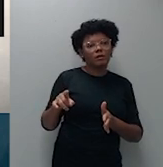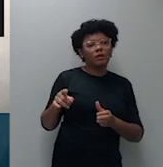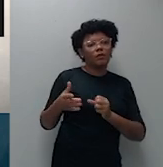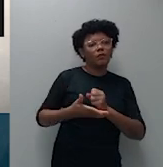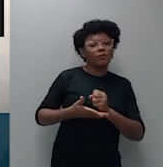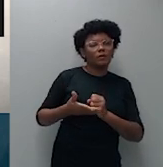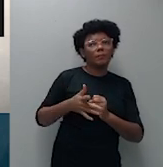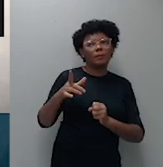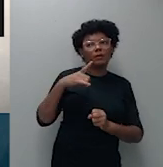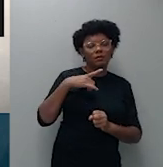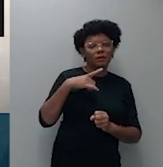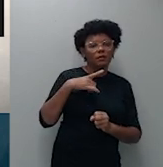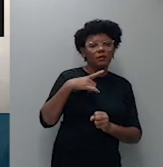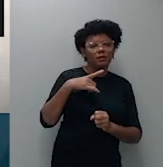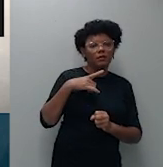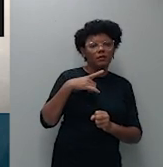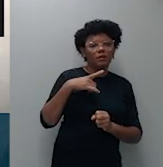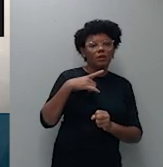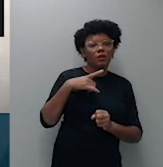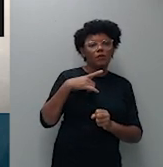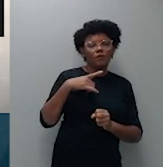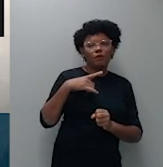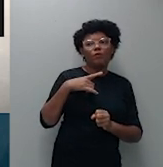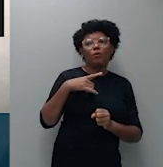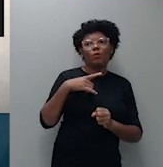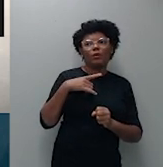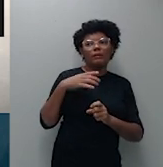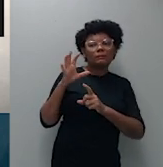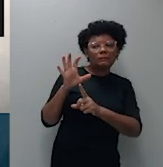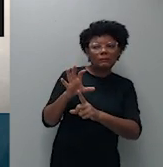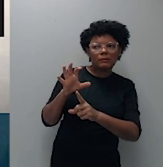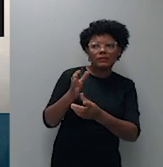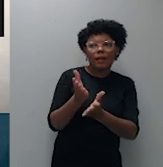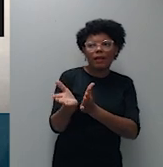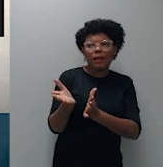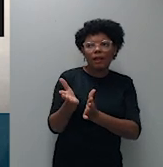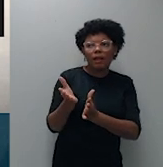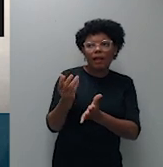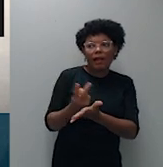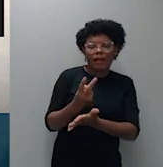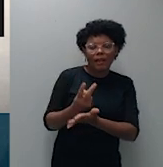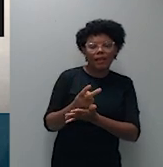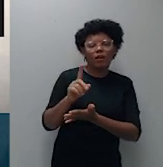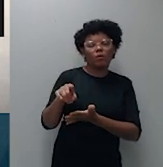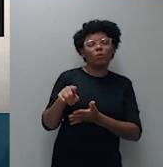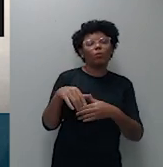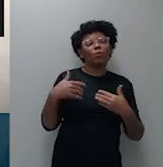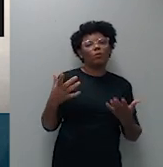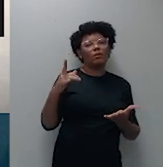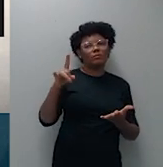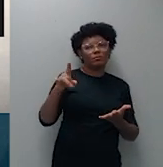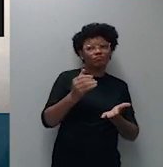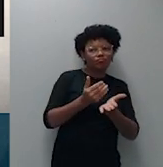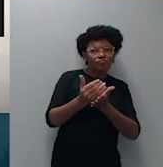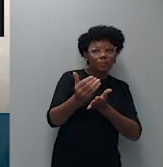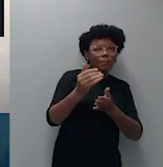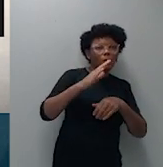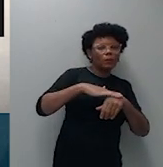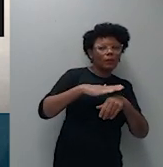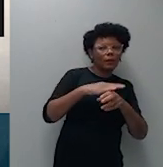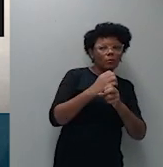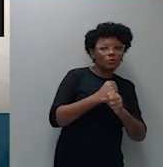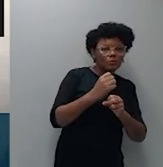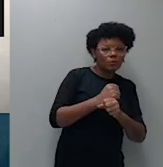esse fundamento de que a hora gravada foi induzida a erro pelo Judiciário quanto ao termo inicial para Contagem